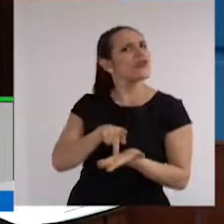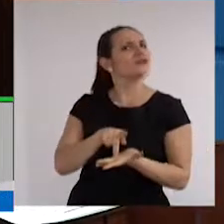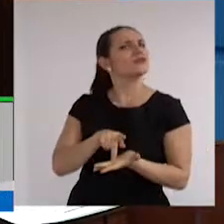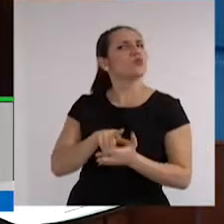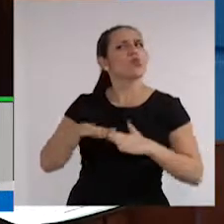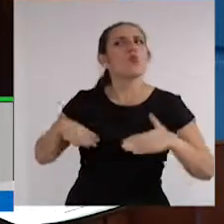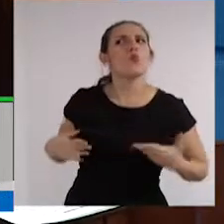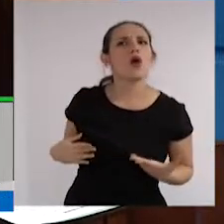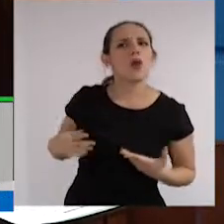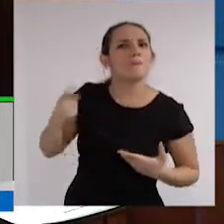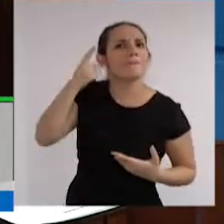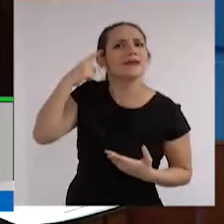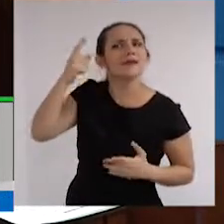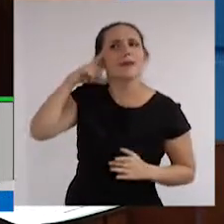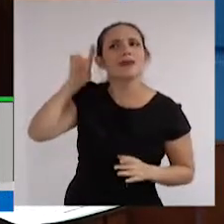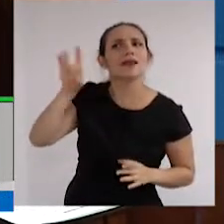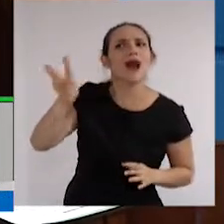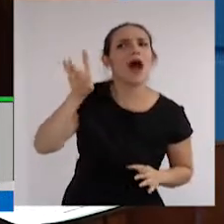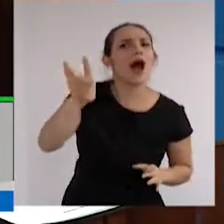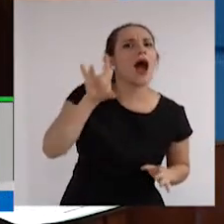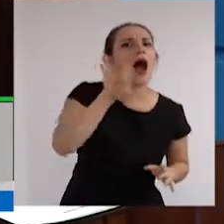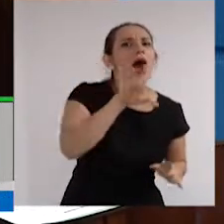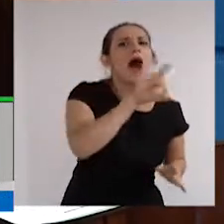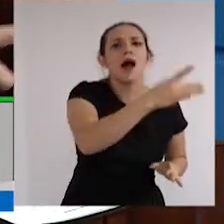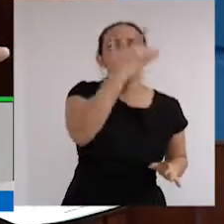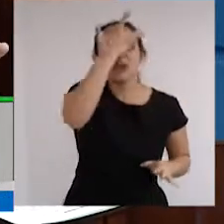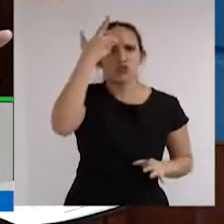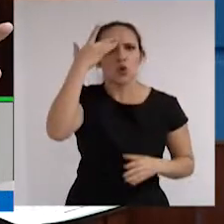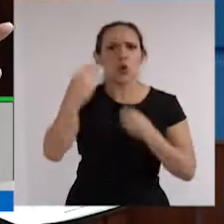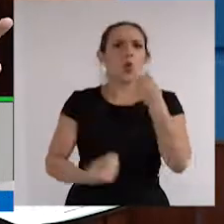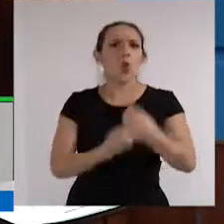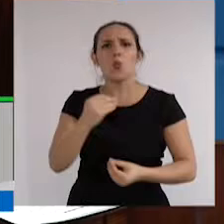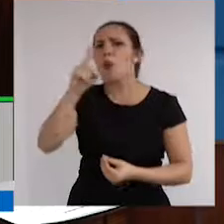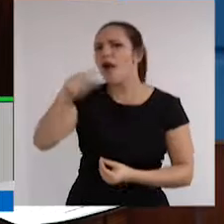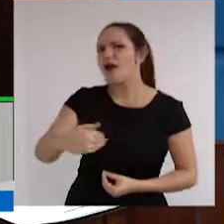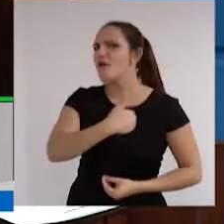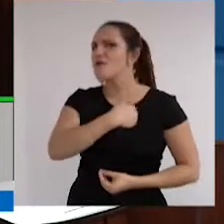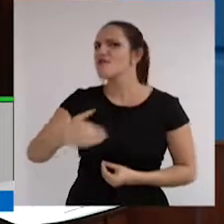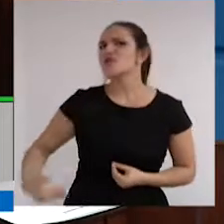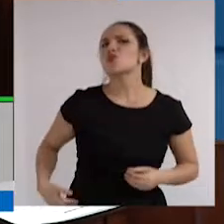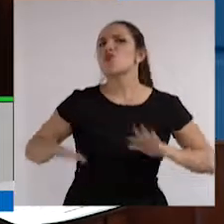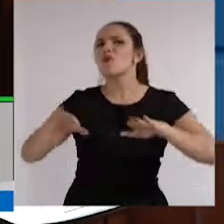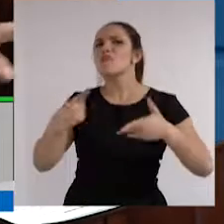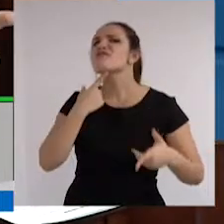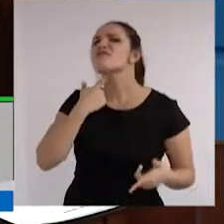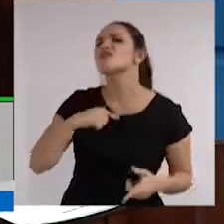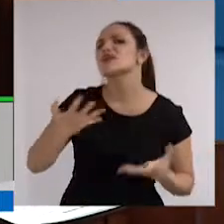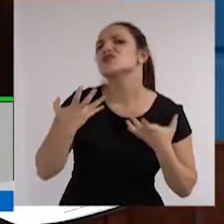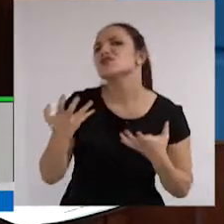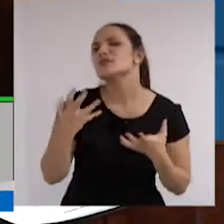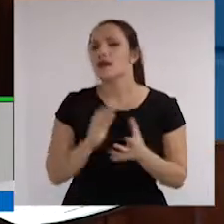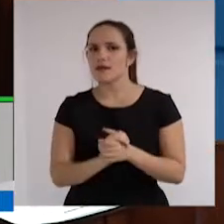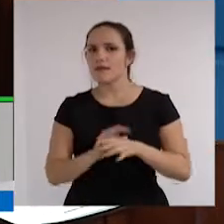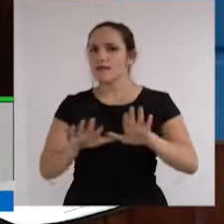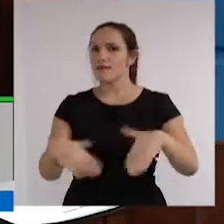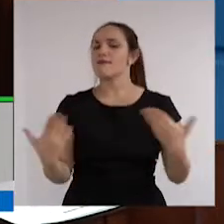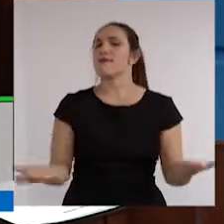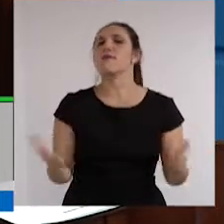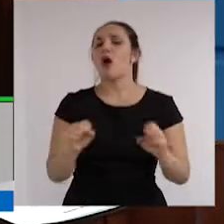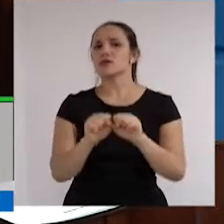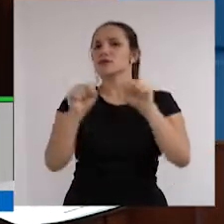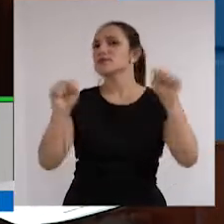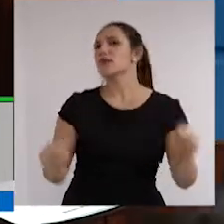a visão das pessoas sobre a forma de governar, sobre o tipo de regime que nós queremos para a